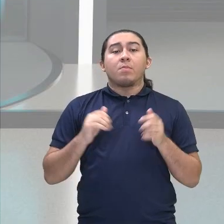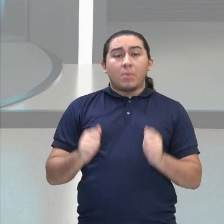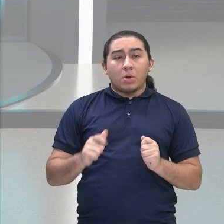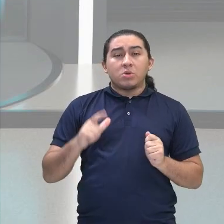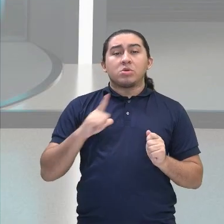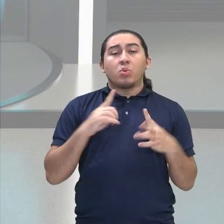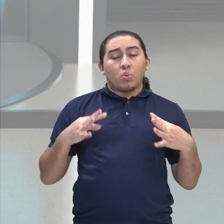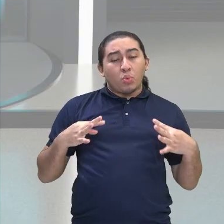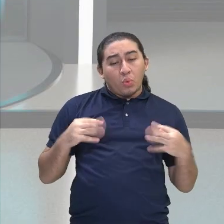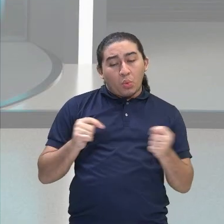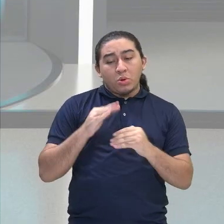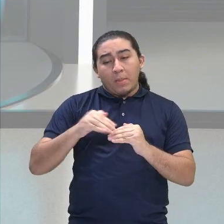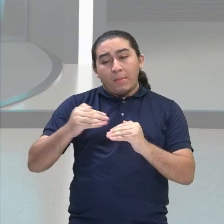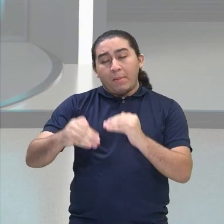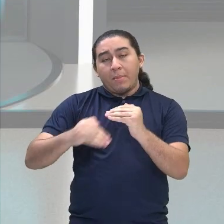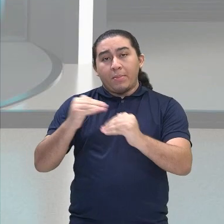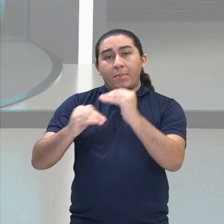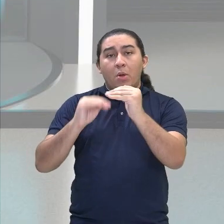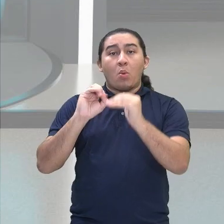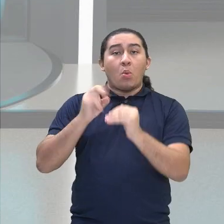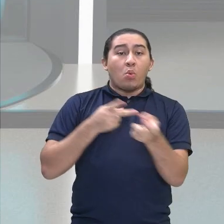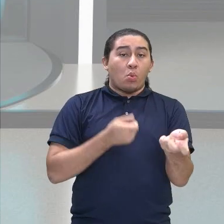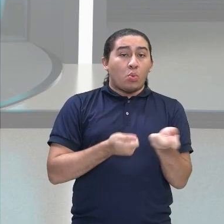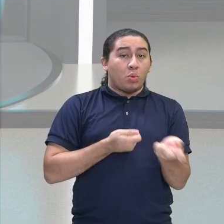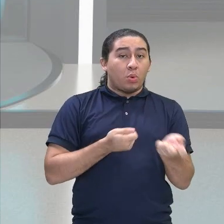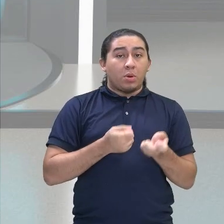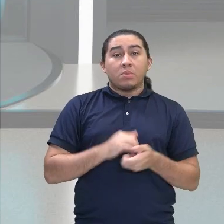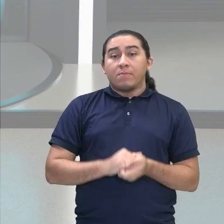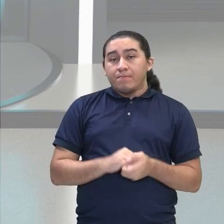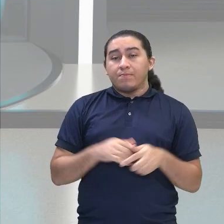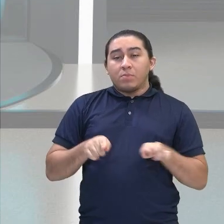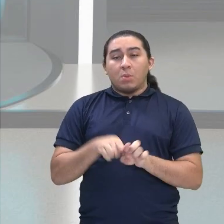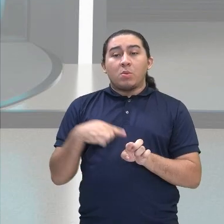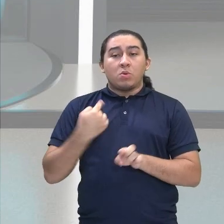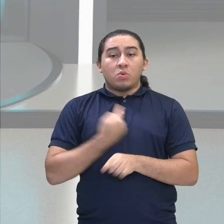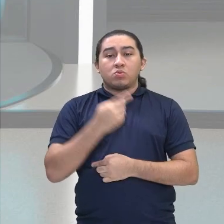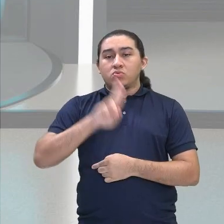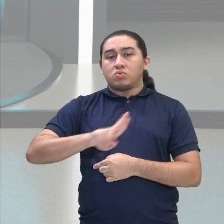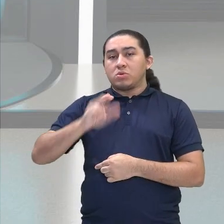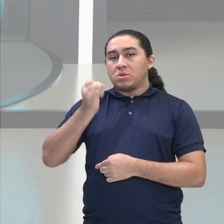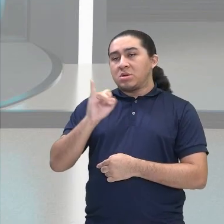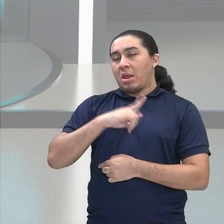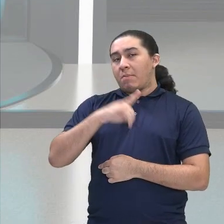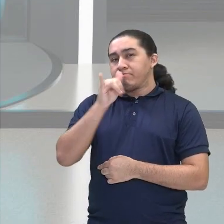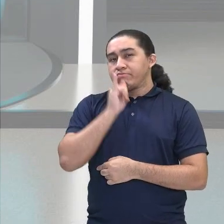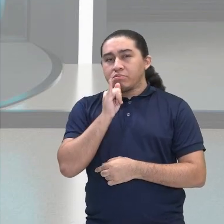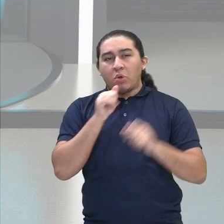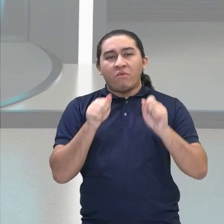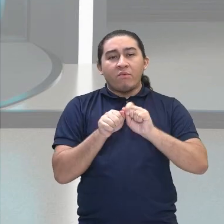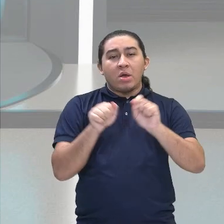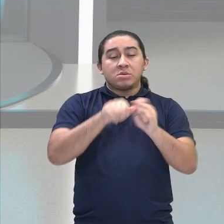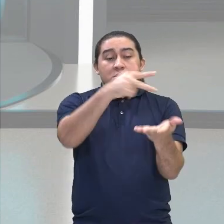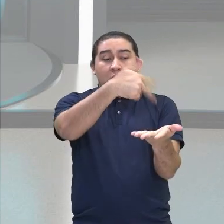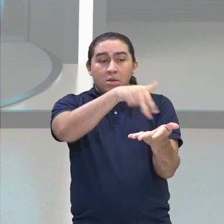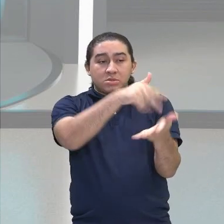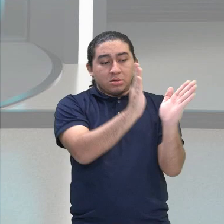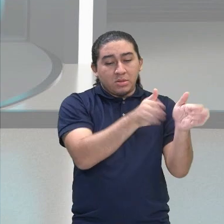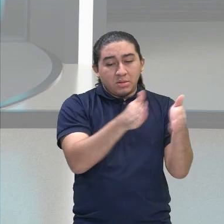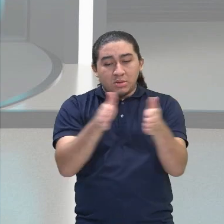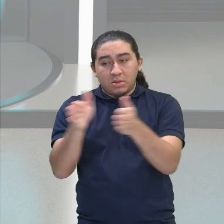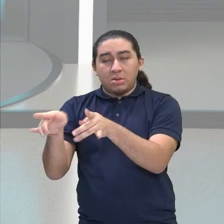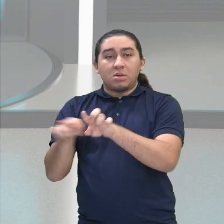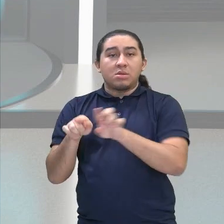fluida ou controlada. E isso nós vamos utilizar quando vamos fazer a nossa coreografia e